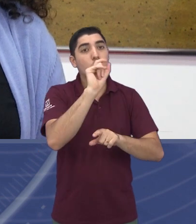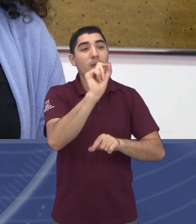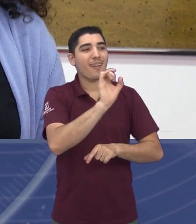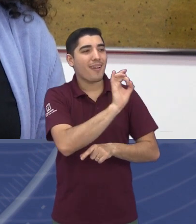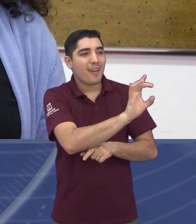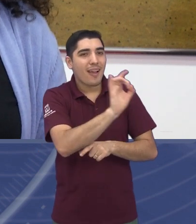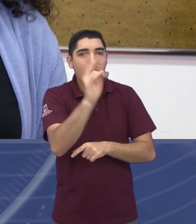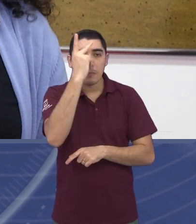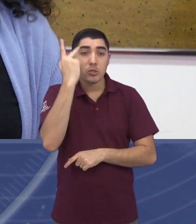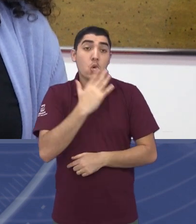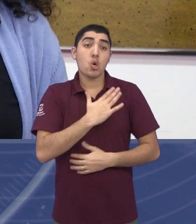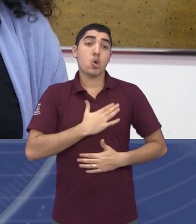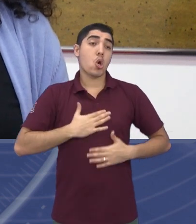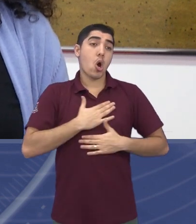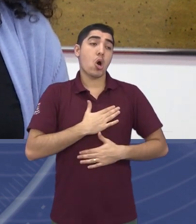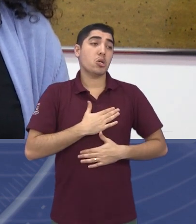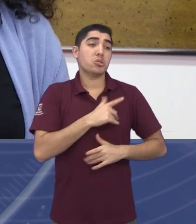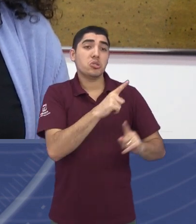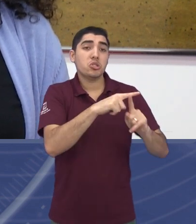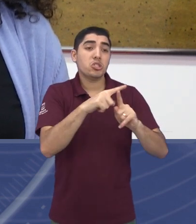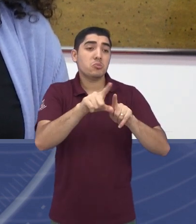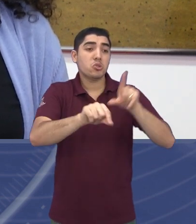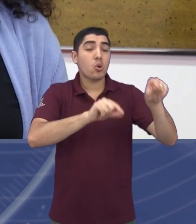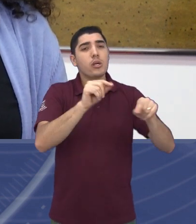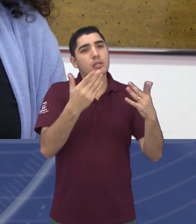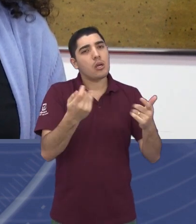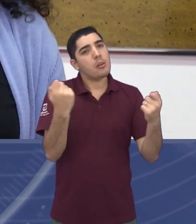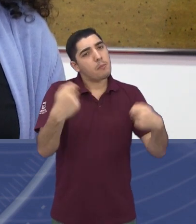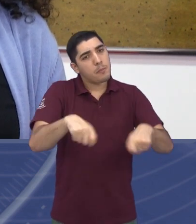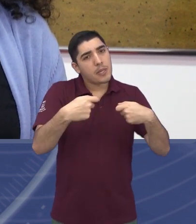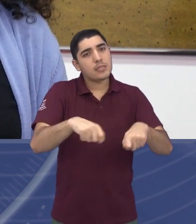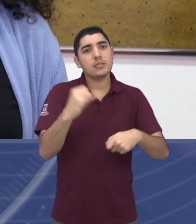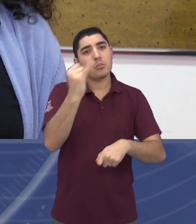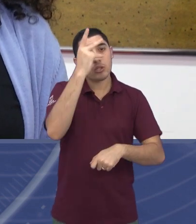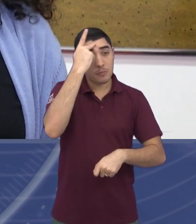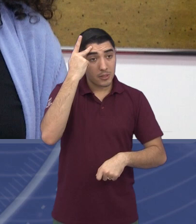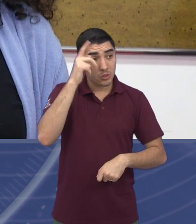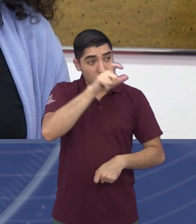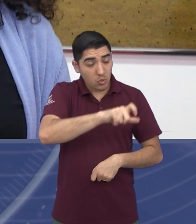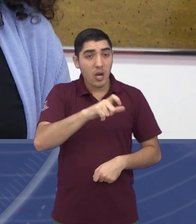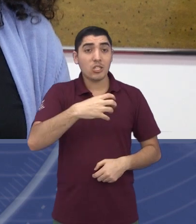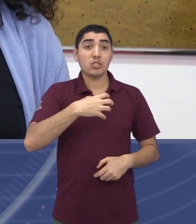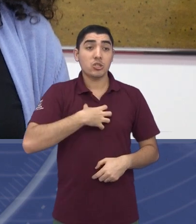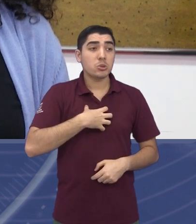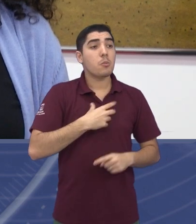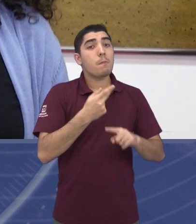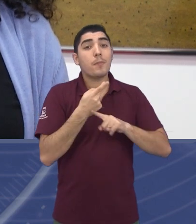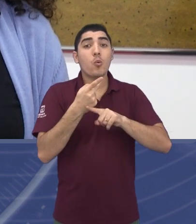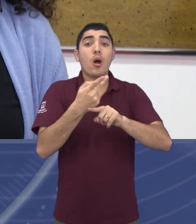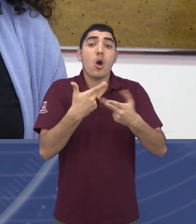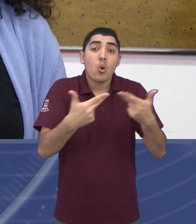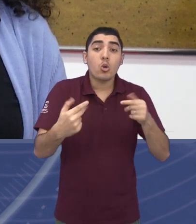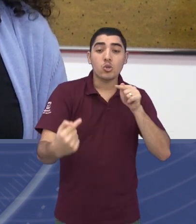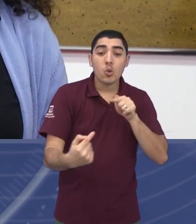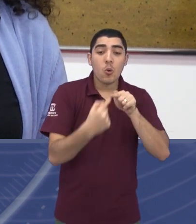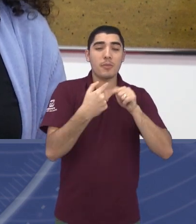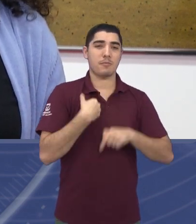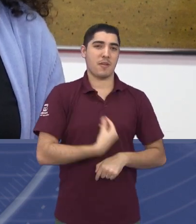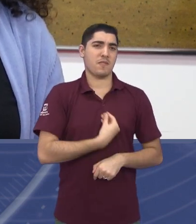que cada um gosta de alguma coisa, então acho que é interessante achar algo que goste para que se torne um estilo de vida